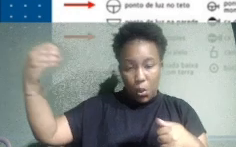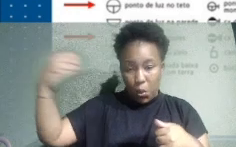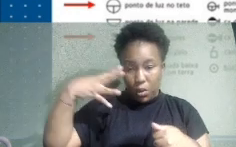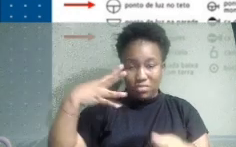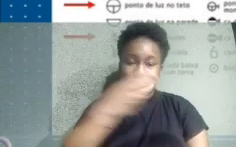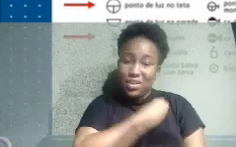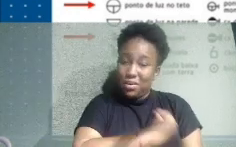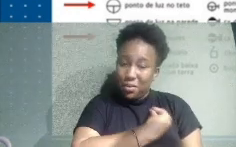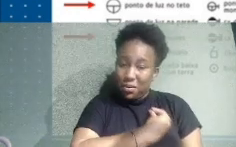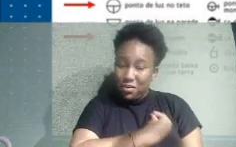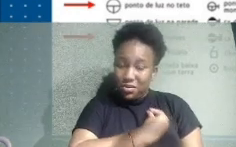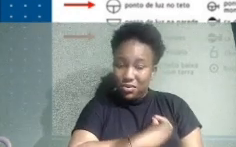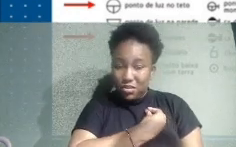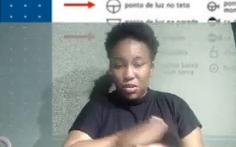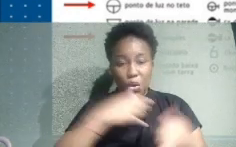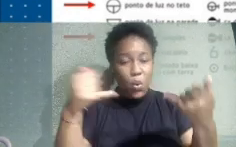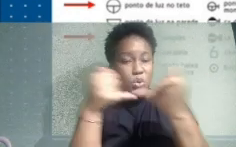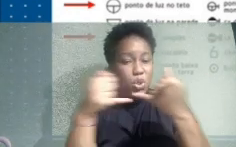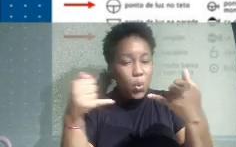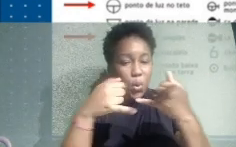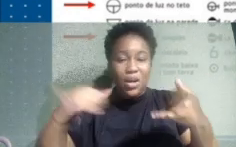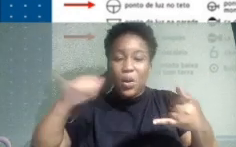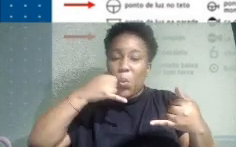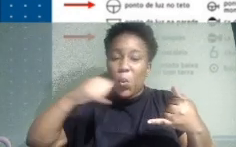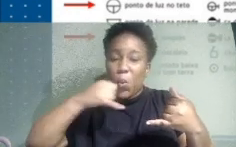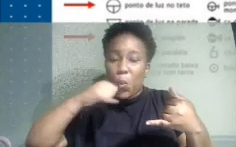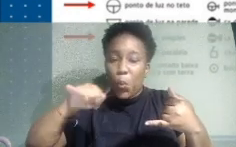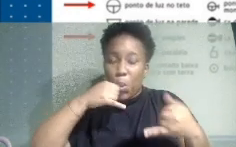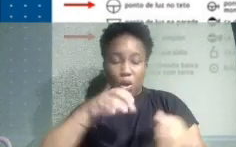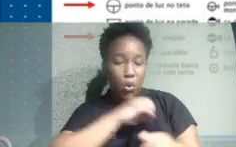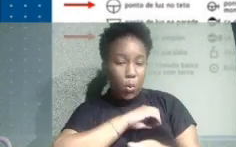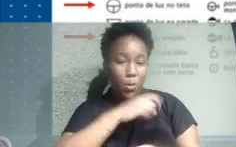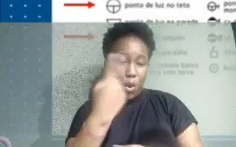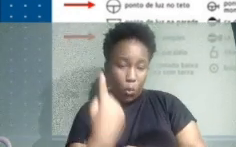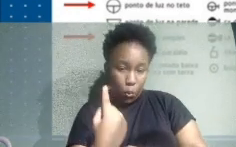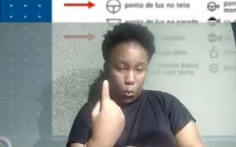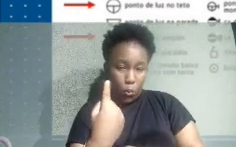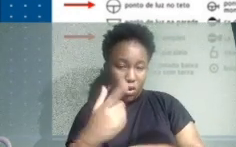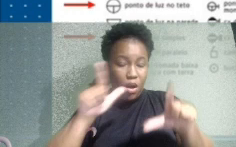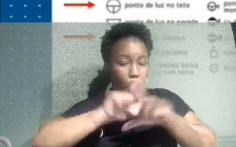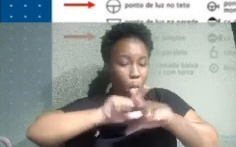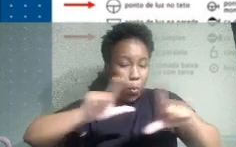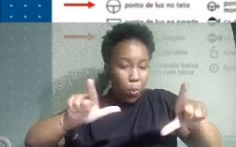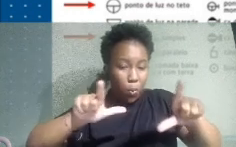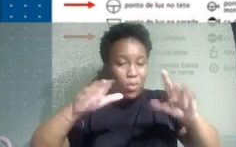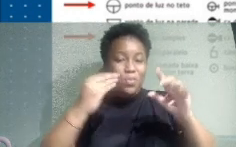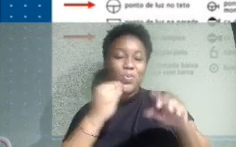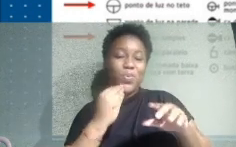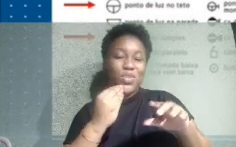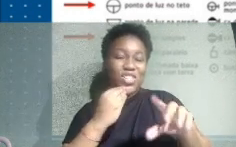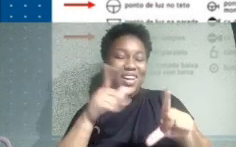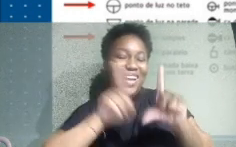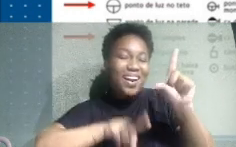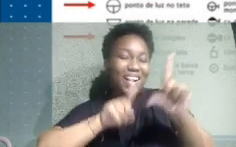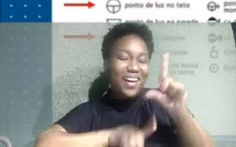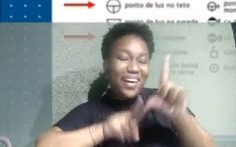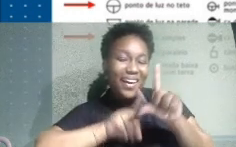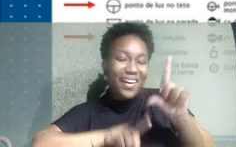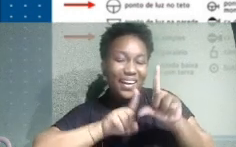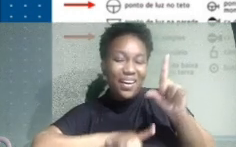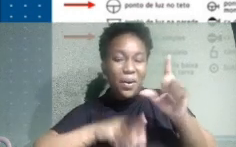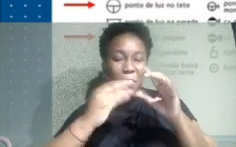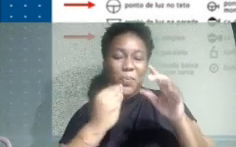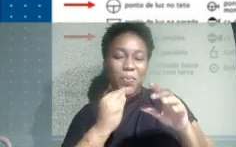teto, ela faz parte do meu circuito número 1, tá? Eu poderia ter naquele espaço vazio uma letra representando, por exemplo, um interruptor de